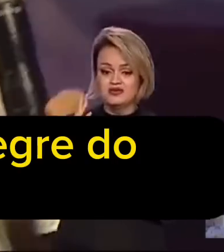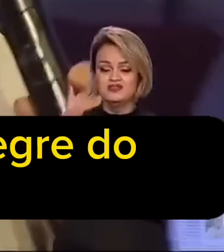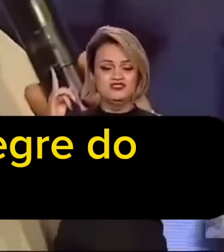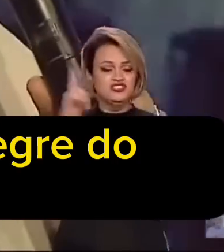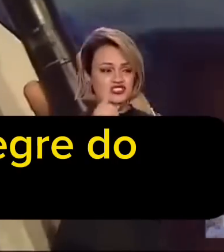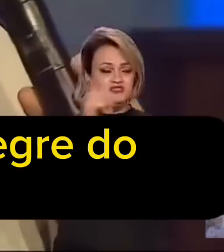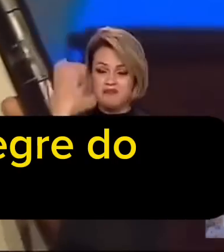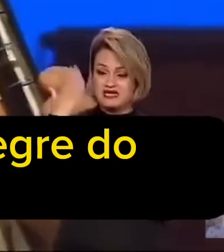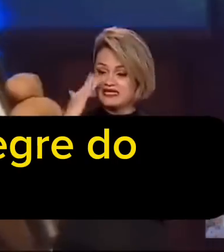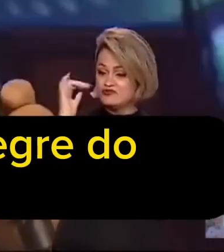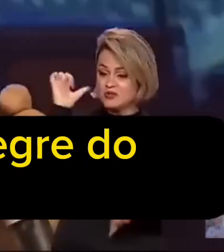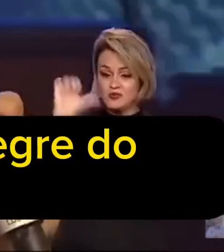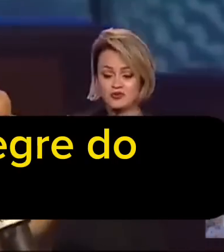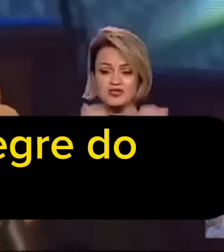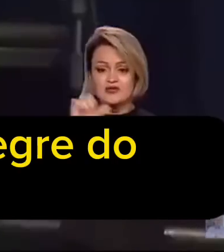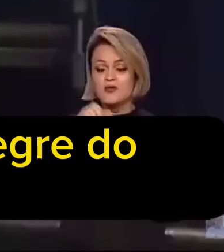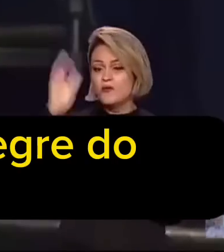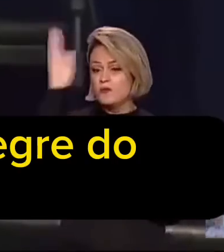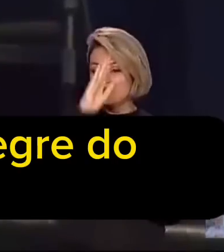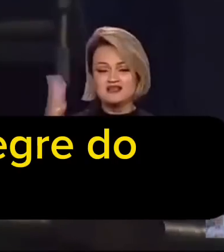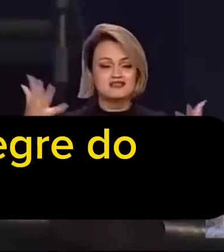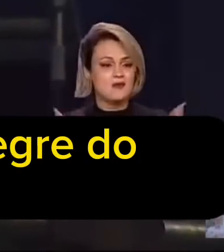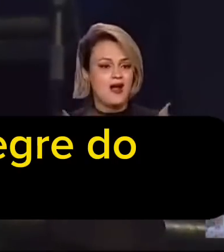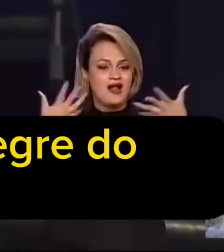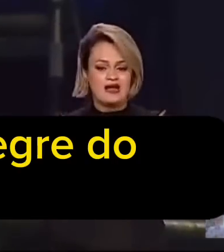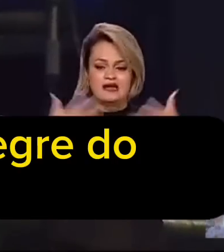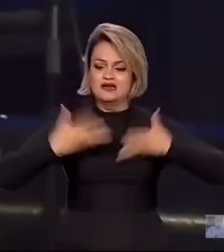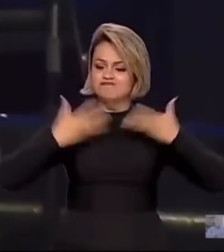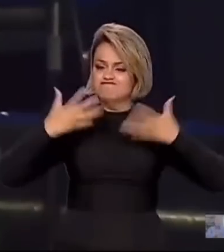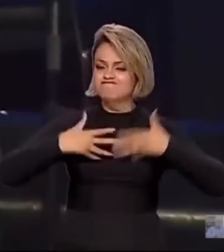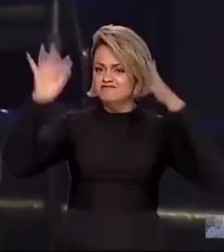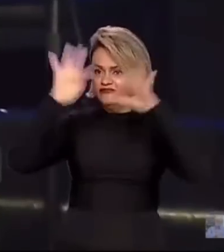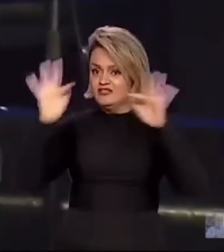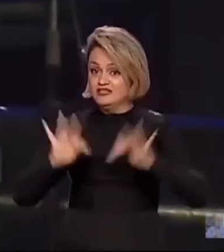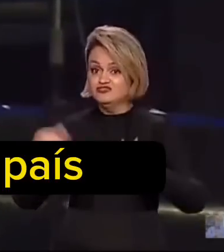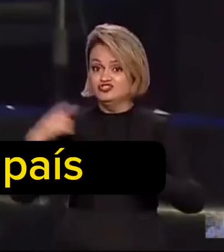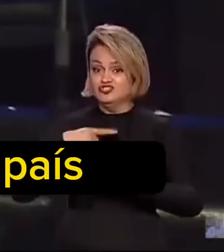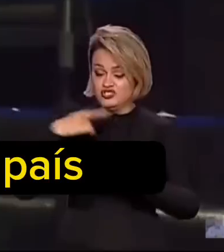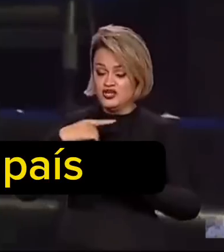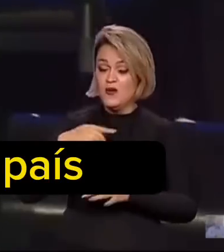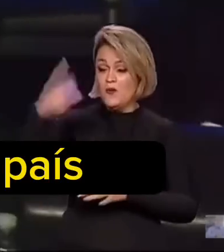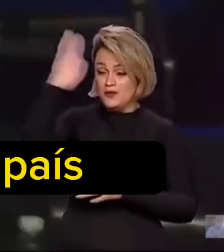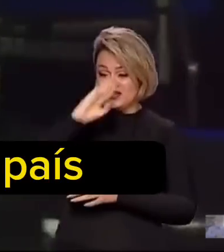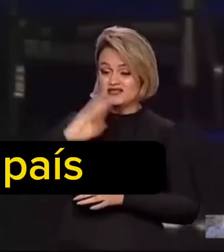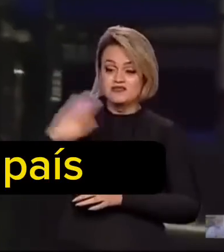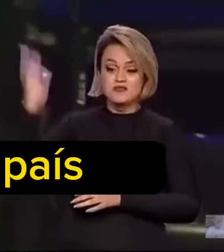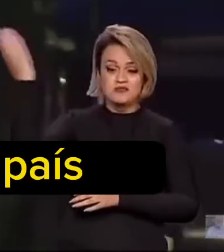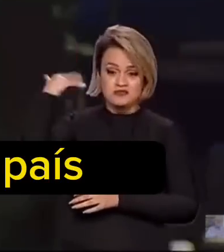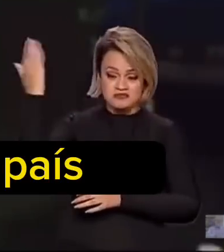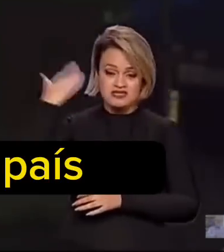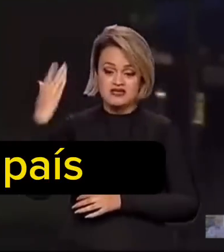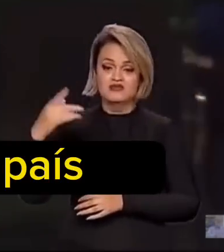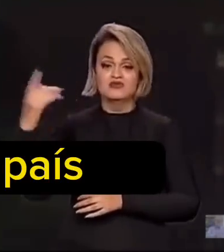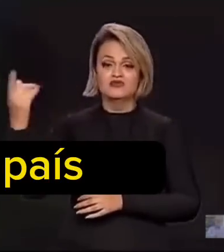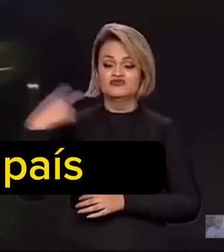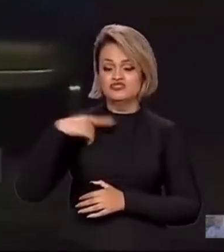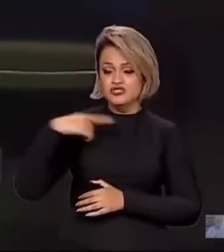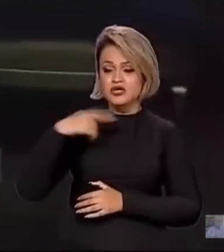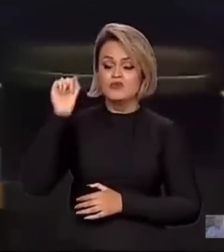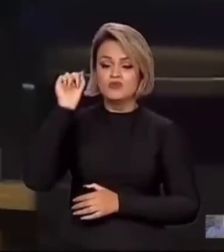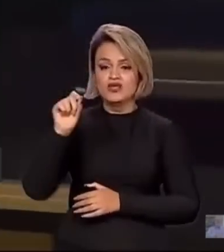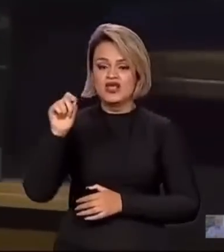tinha se transformado no país mais alegre do mundo. Esse país tinha se transformado no